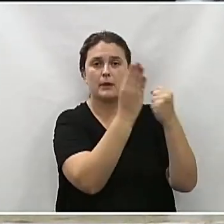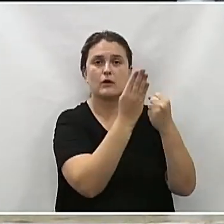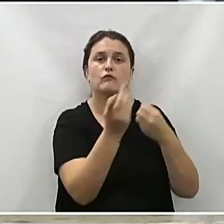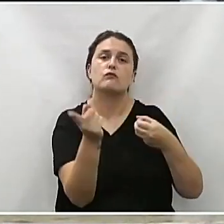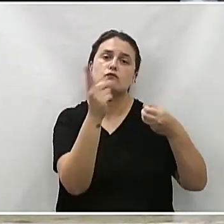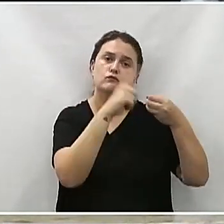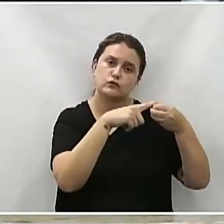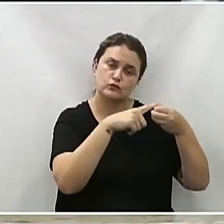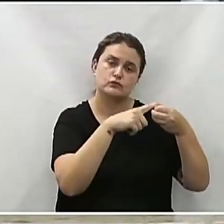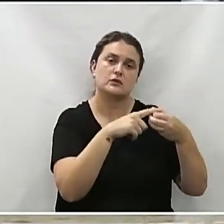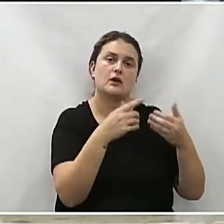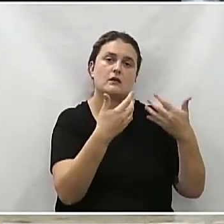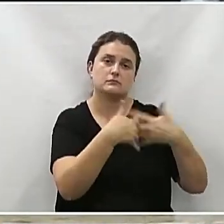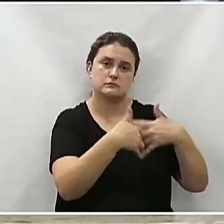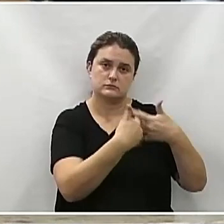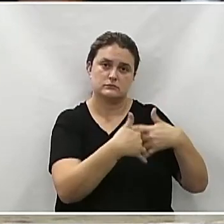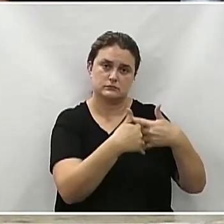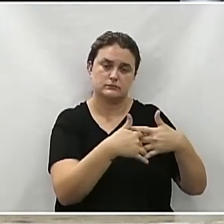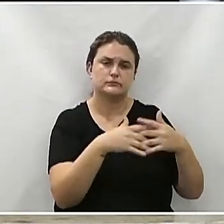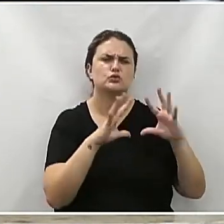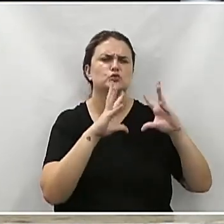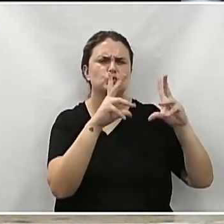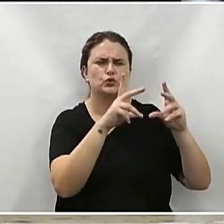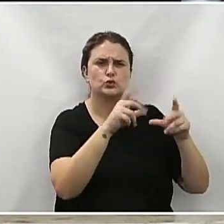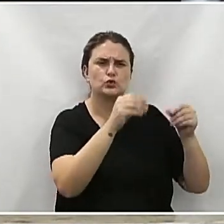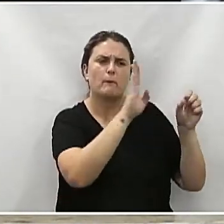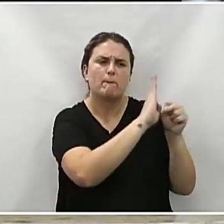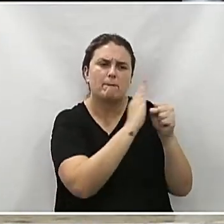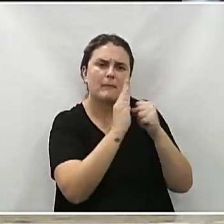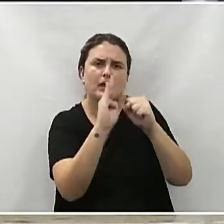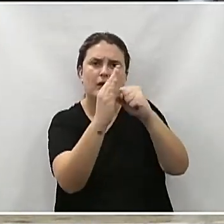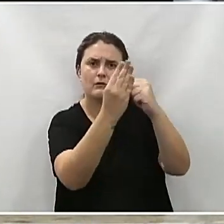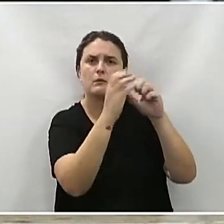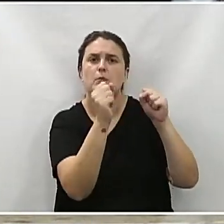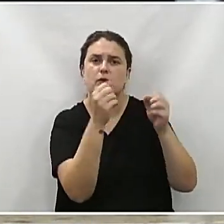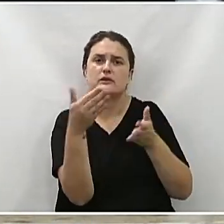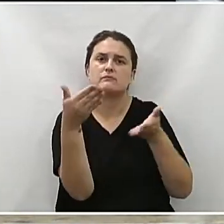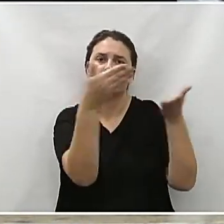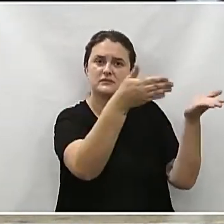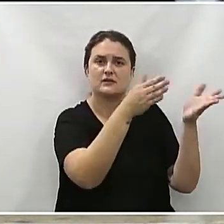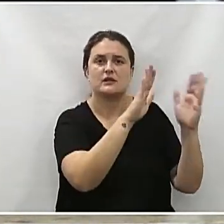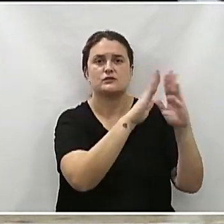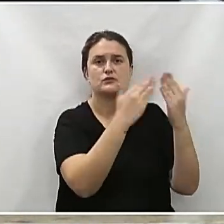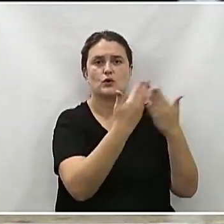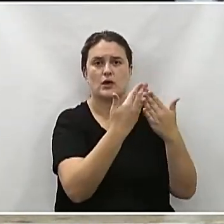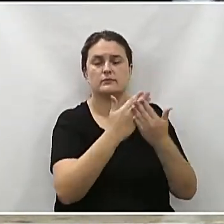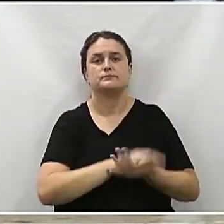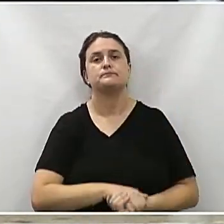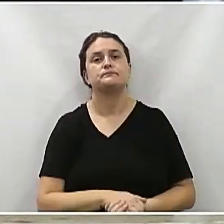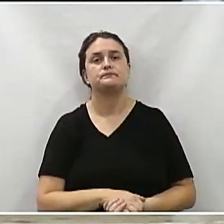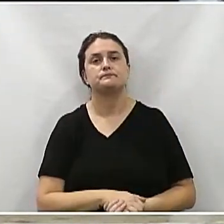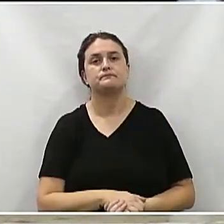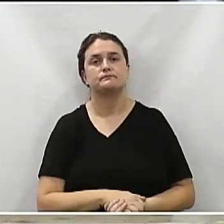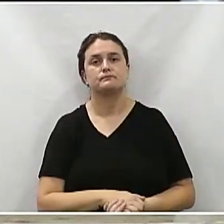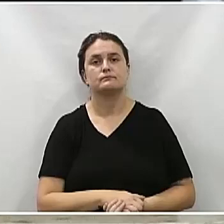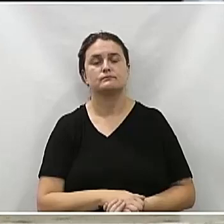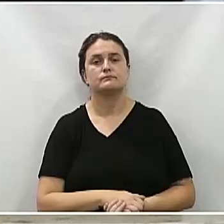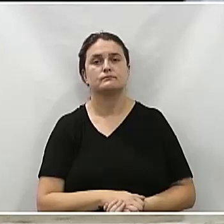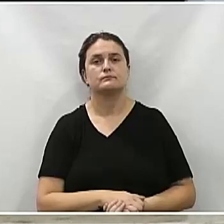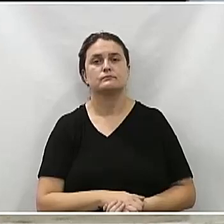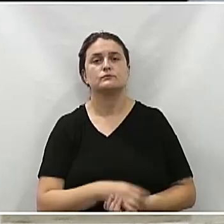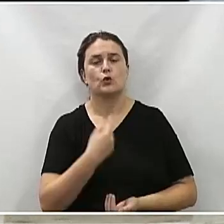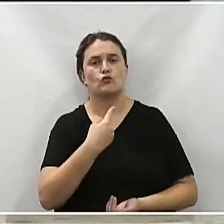Bom Jesus, do conjunto Guerino Massinhã e toda aquela região vão poder receber essa obra tão importante. Também eu estive